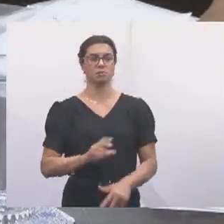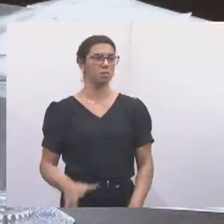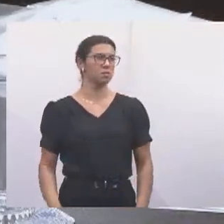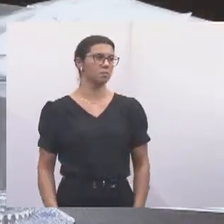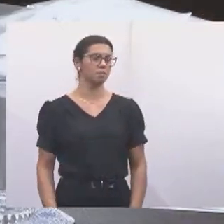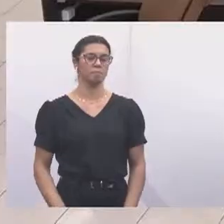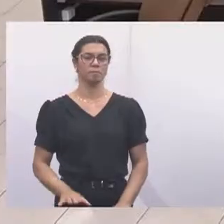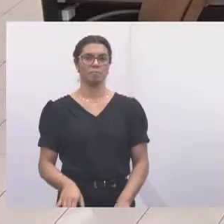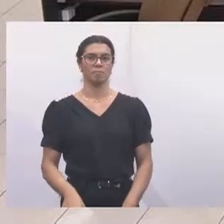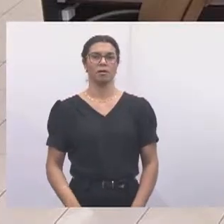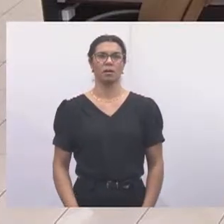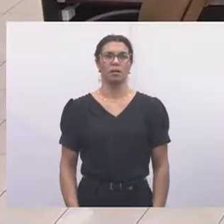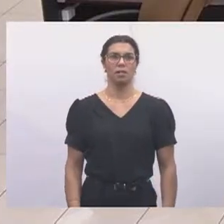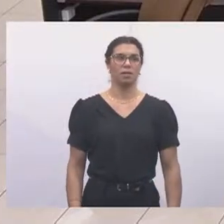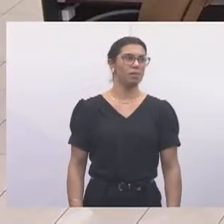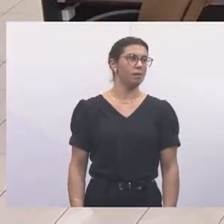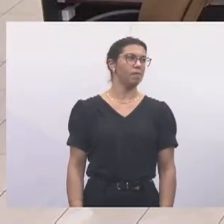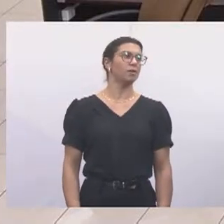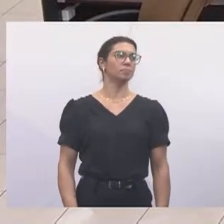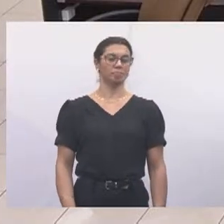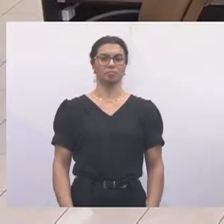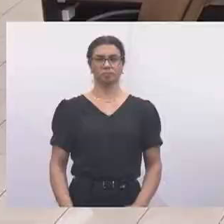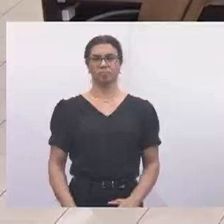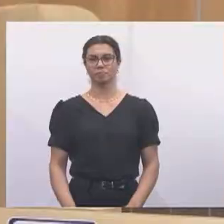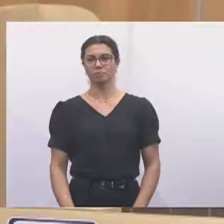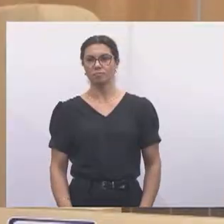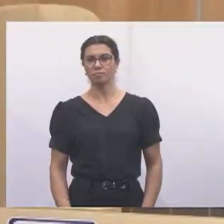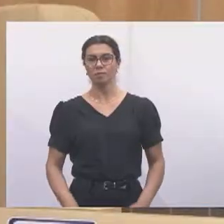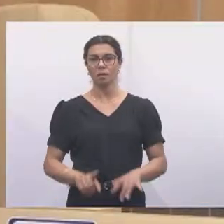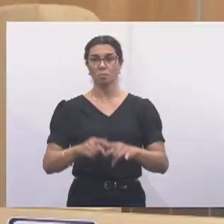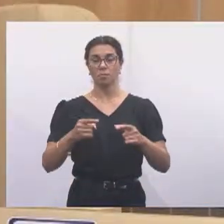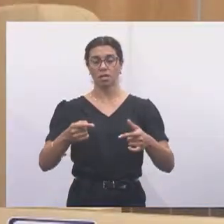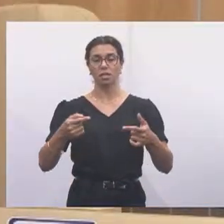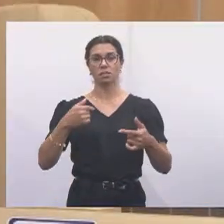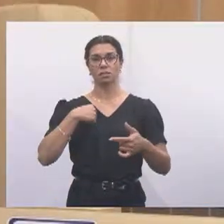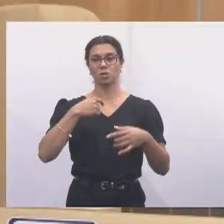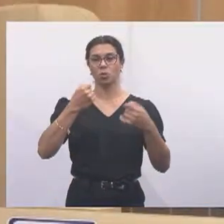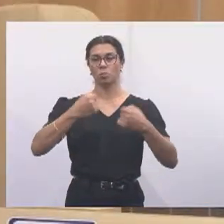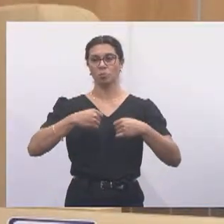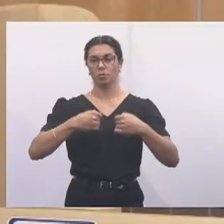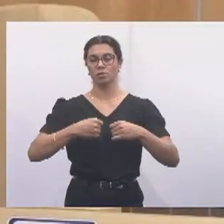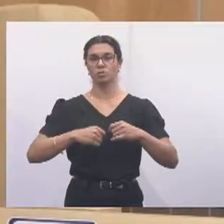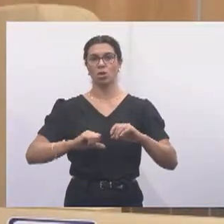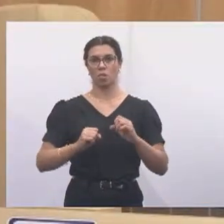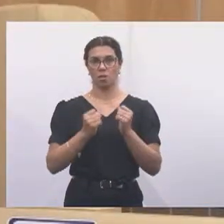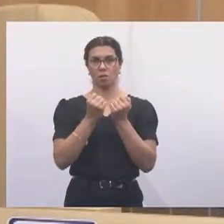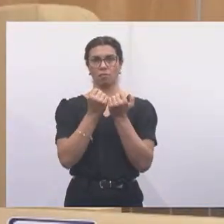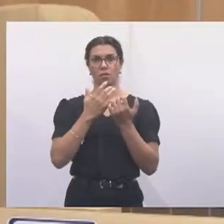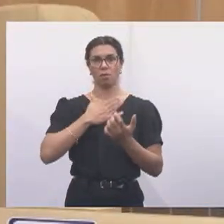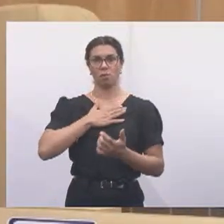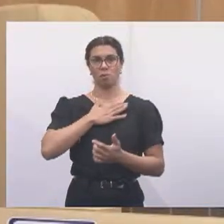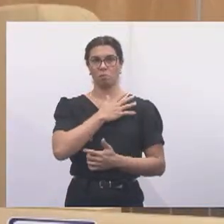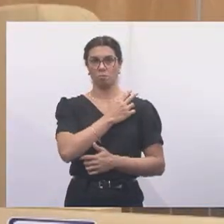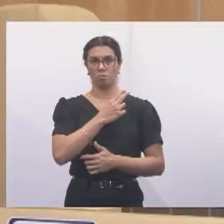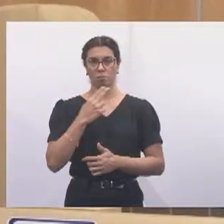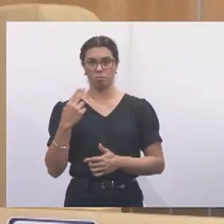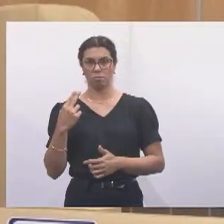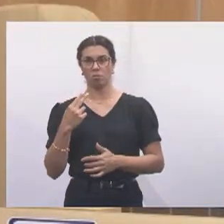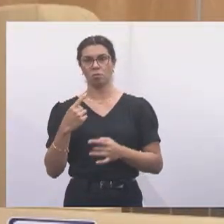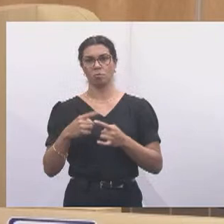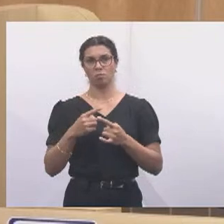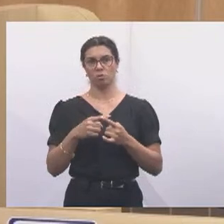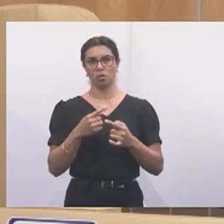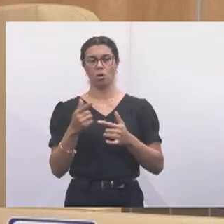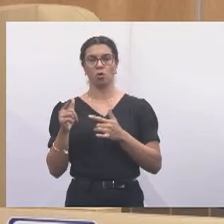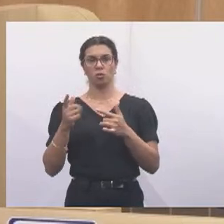Não é prática eu ter atitudes como essa aqui na tribuna, mas eu preciso defender, não é, o meu nome perante as inverdades